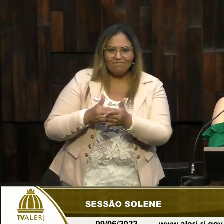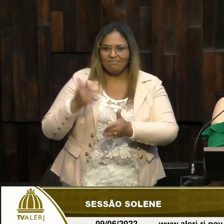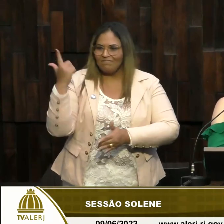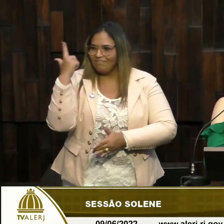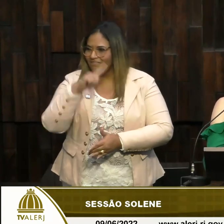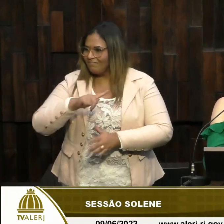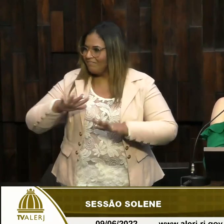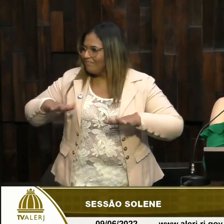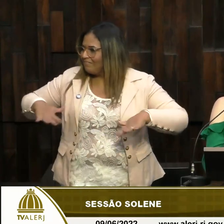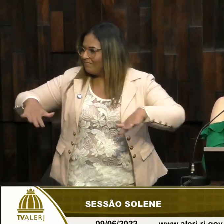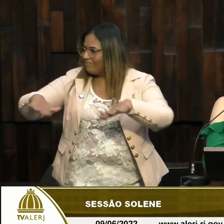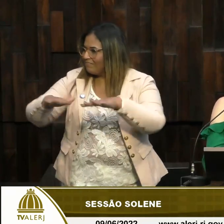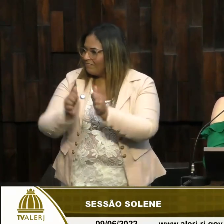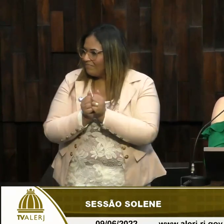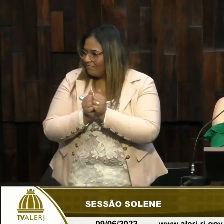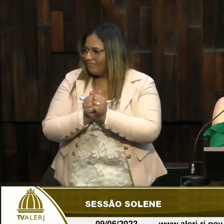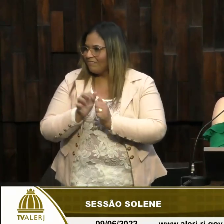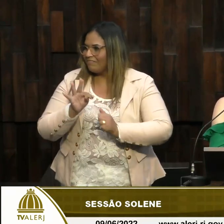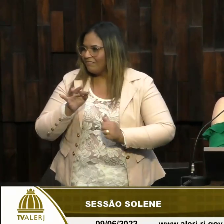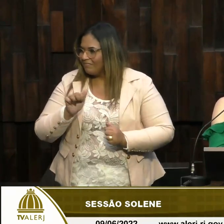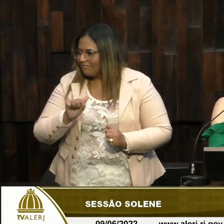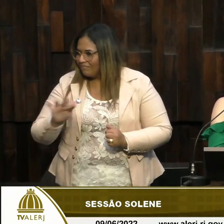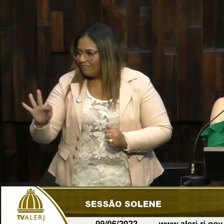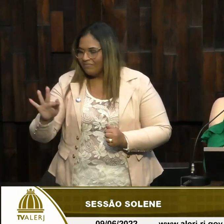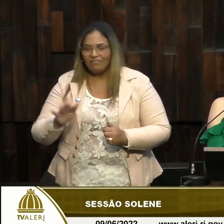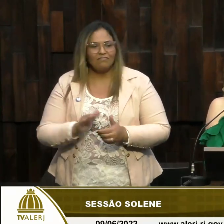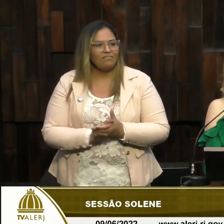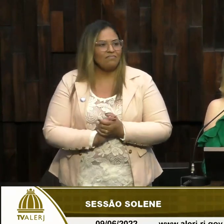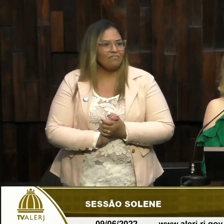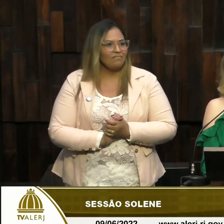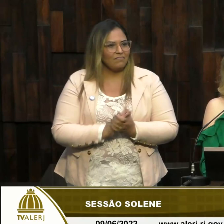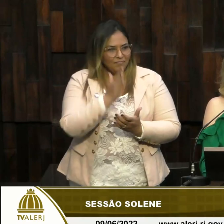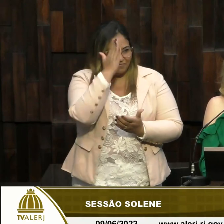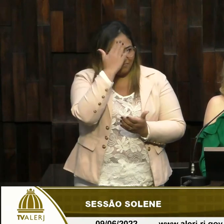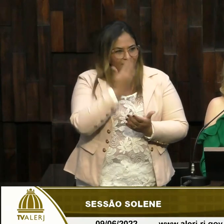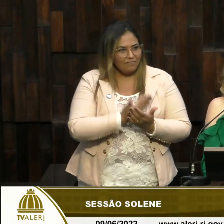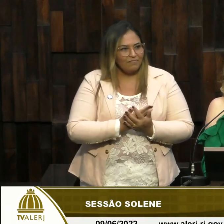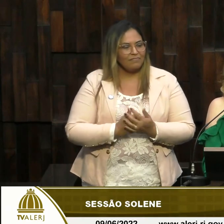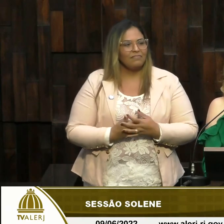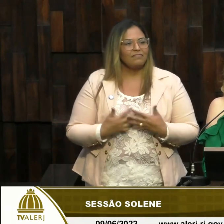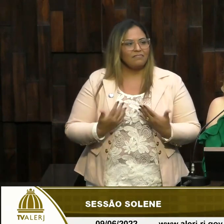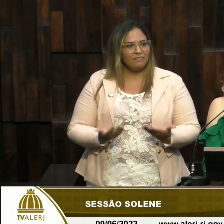no TAF. A gente acredita nisso. Tá? Bom,